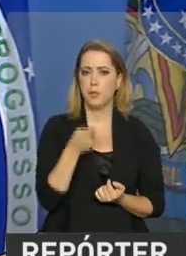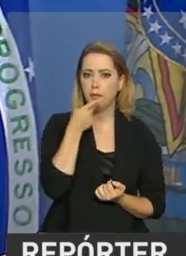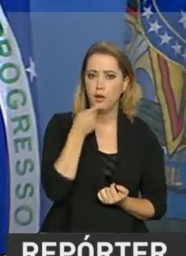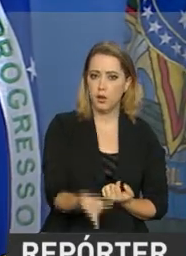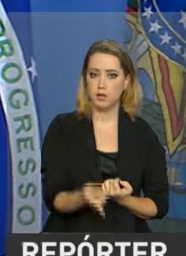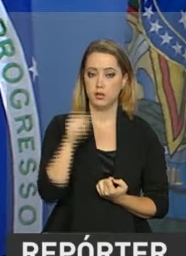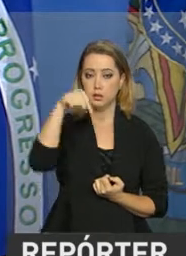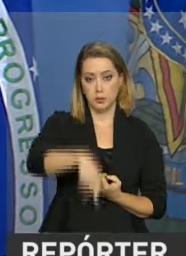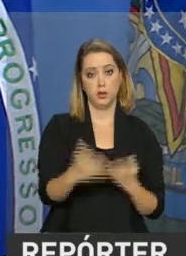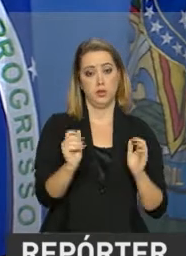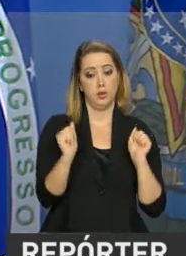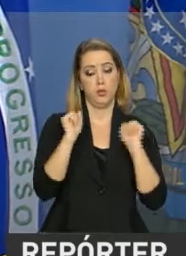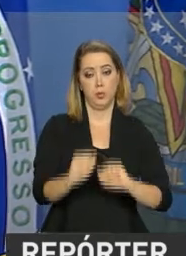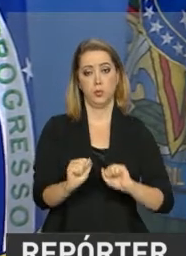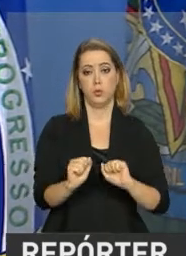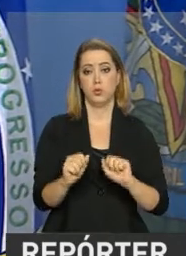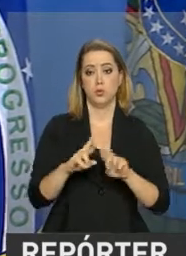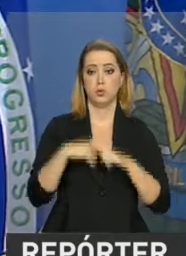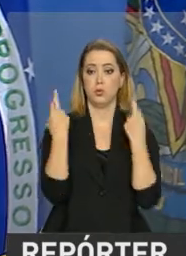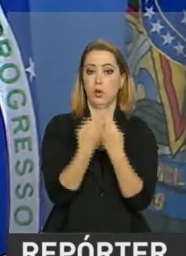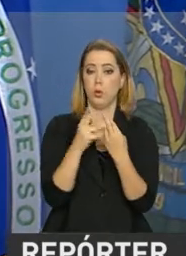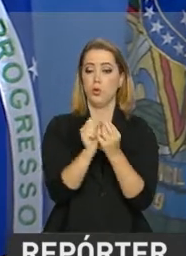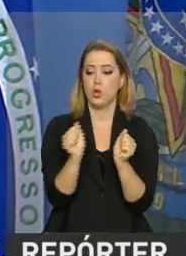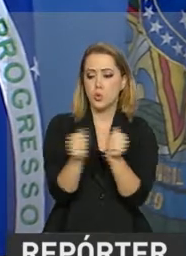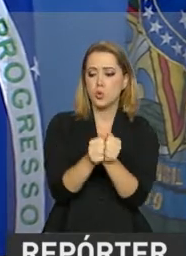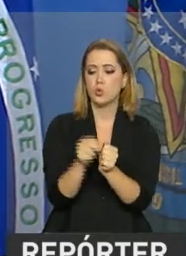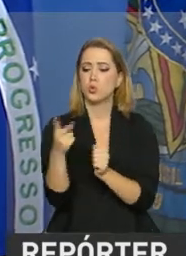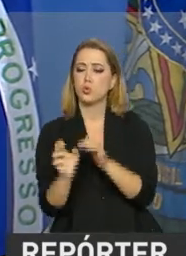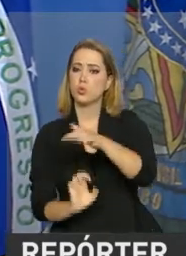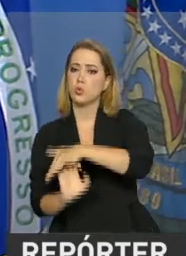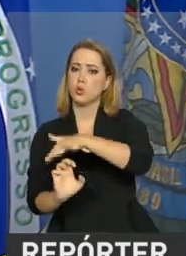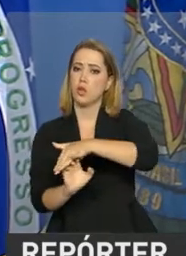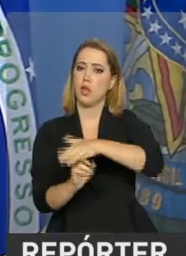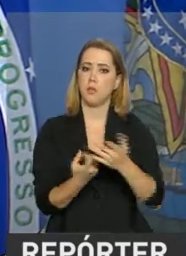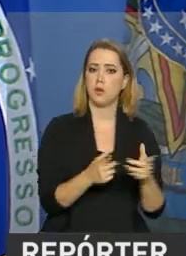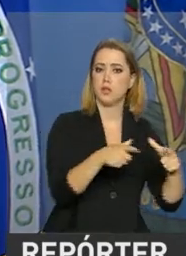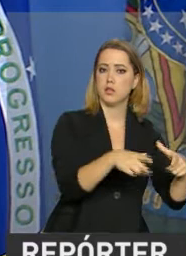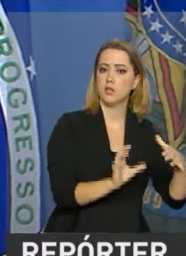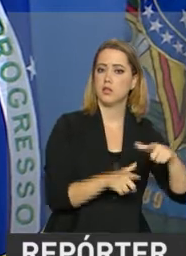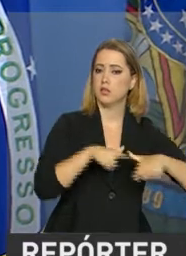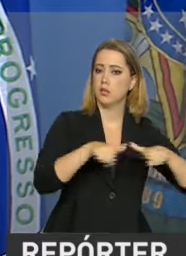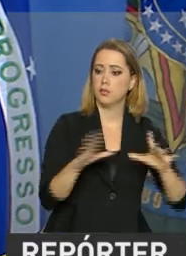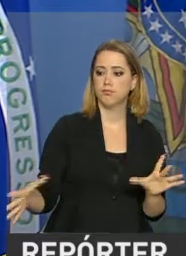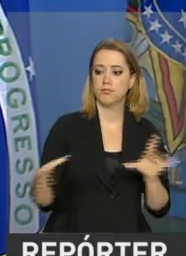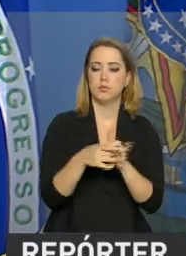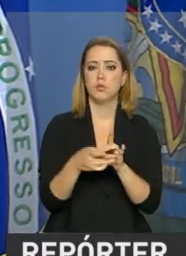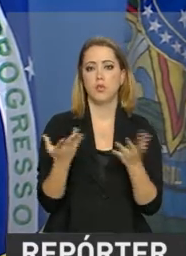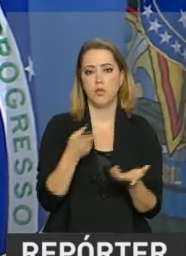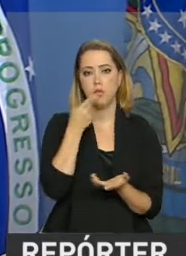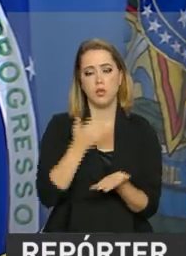aqui foi possível aliar trabalhadores e empresários porque não dizer que a partir deste